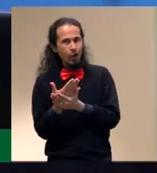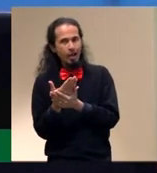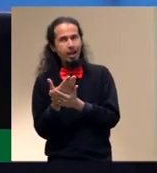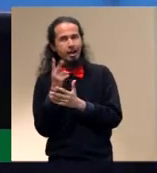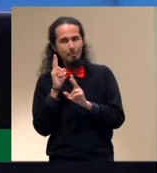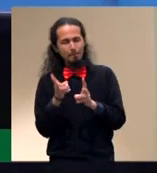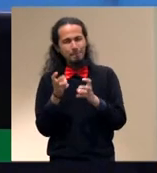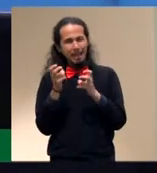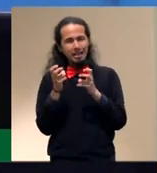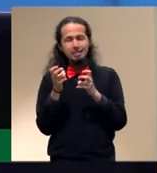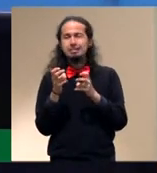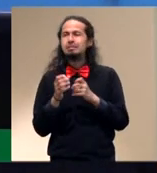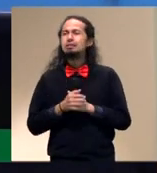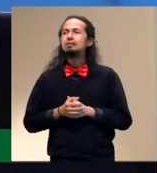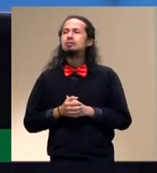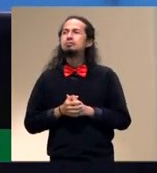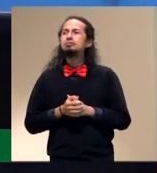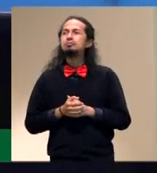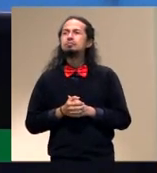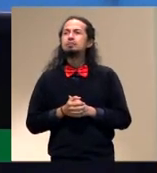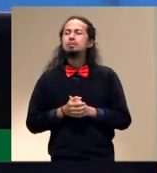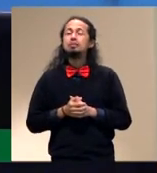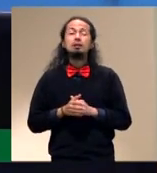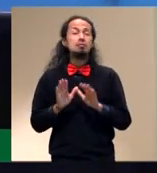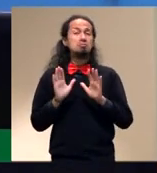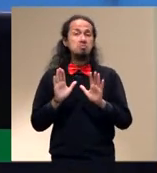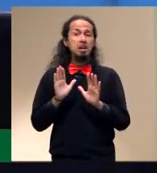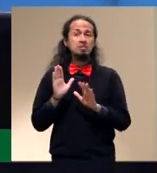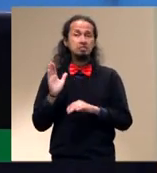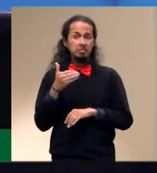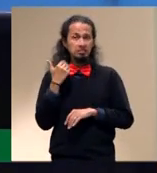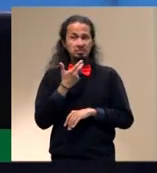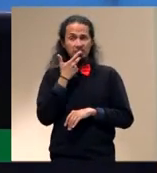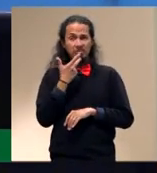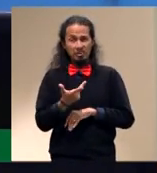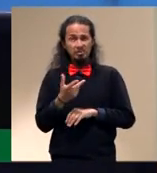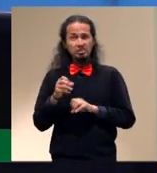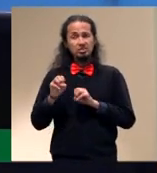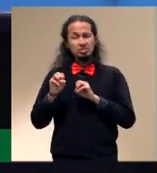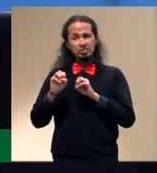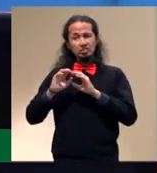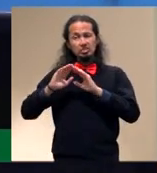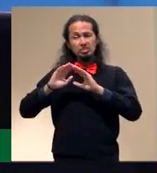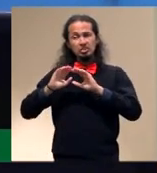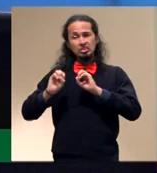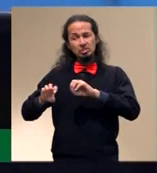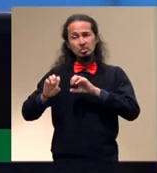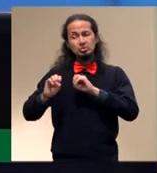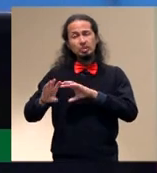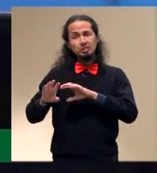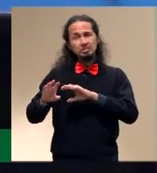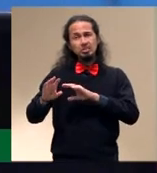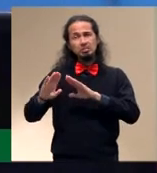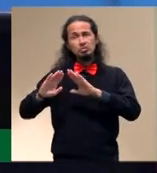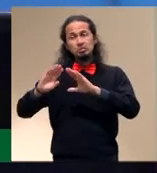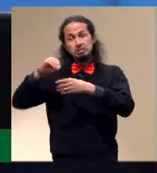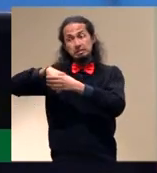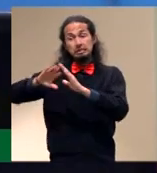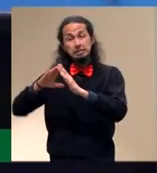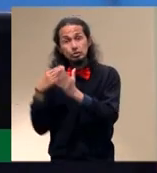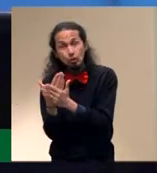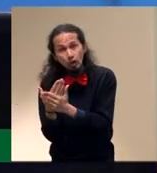Mas nós não estamos falando de educação escolar. Né? Nós estamos falando daquilo que é